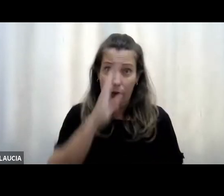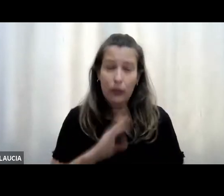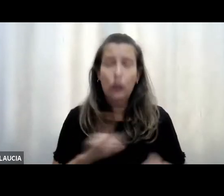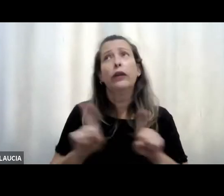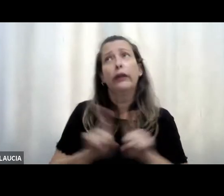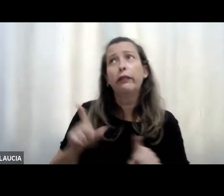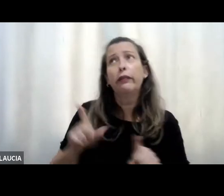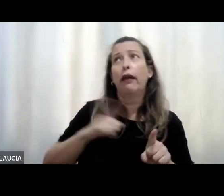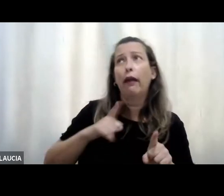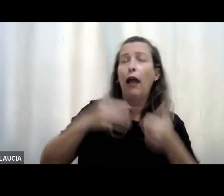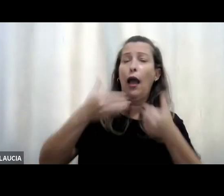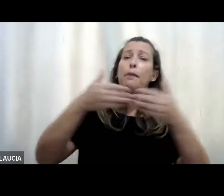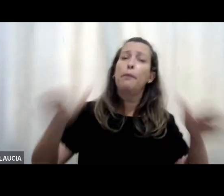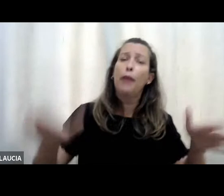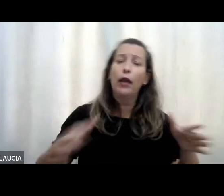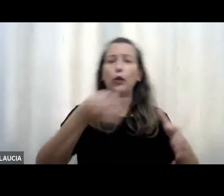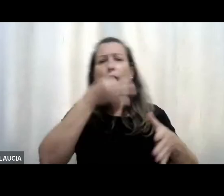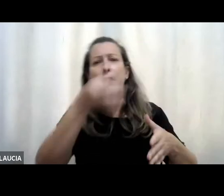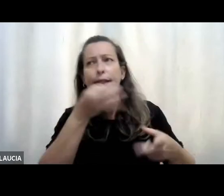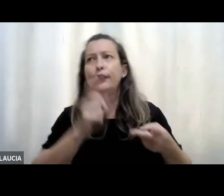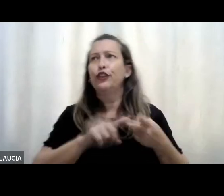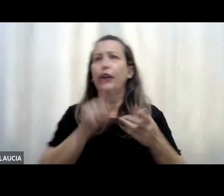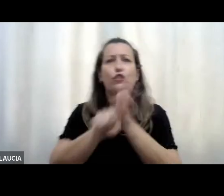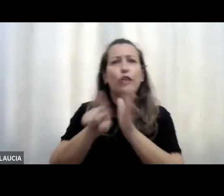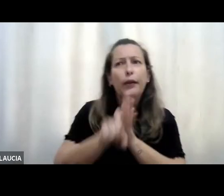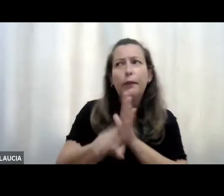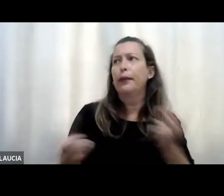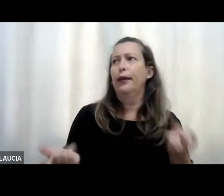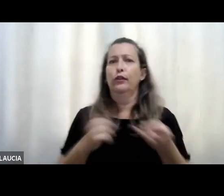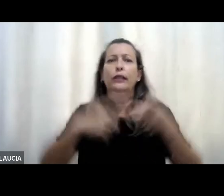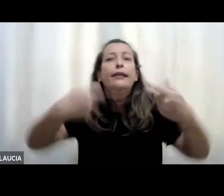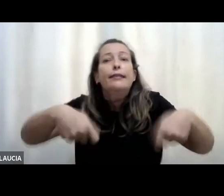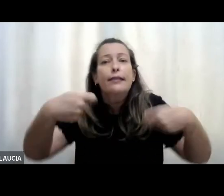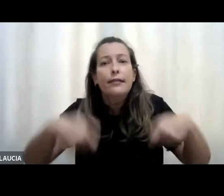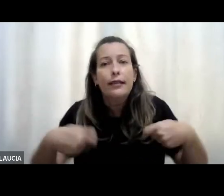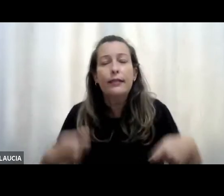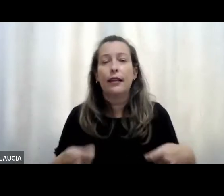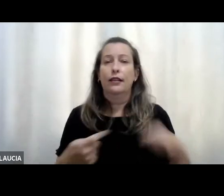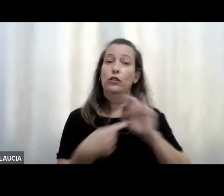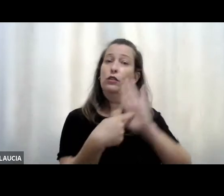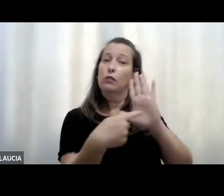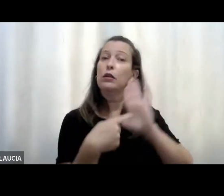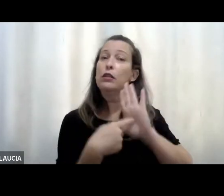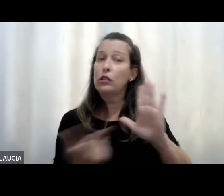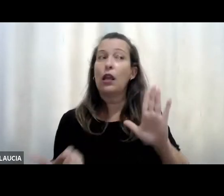a questionamentos, a necessidade de desvelar, né,